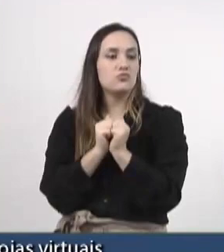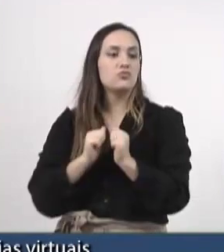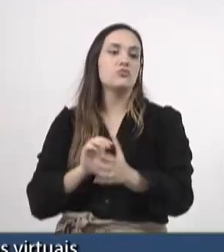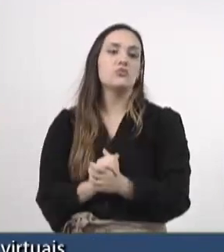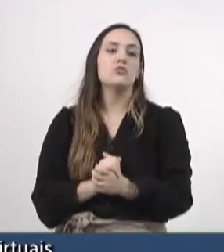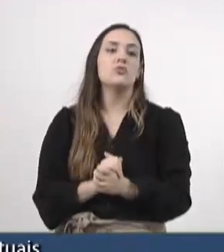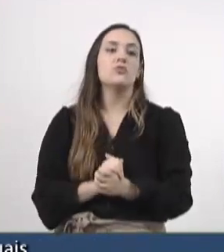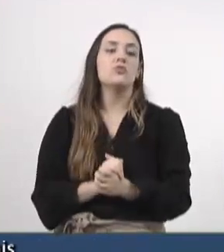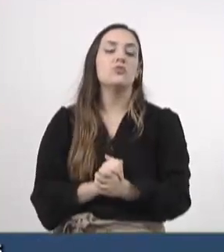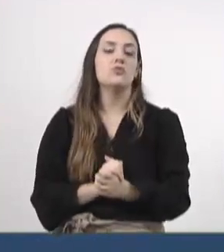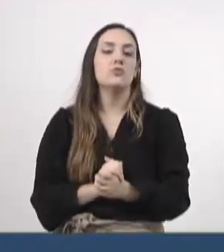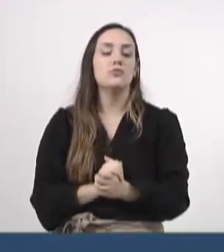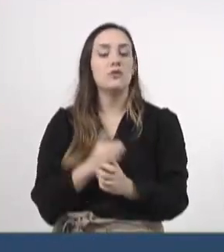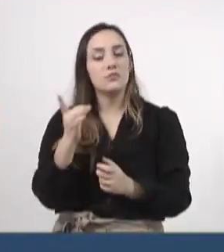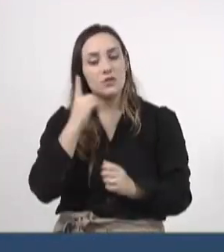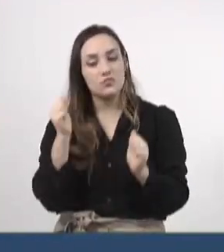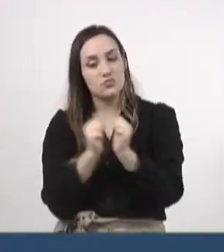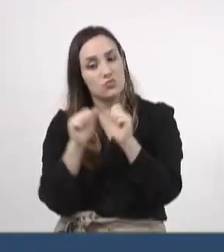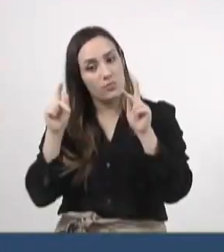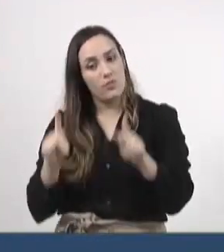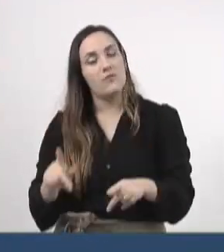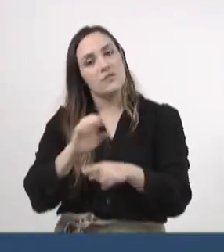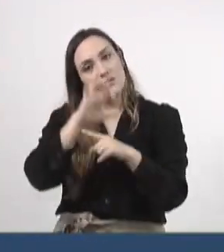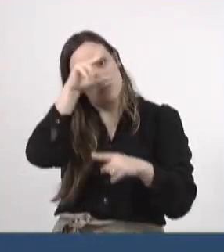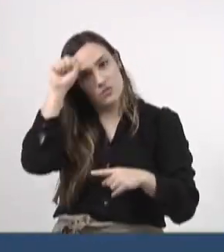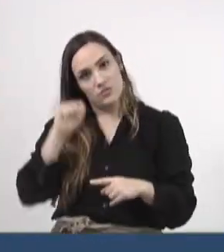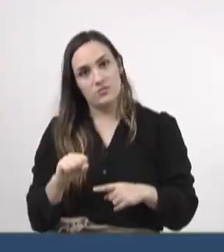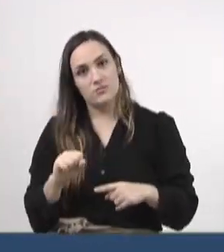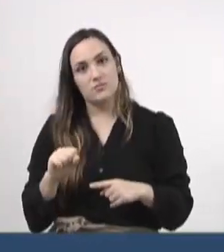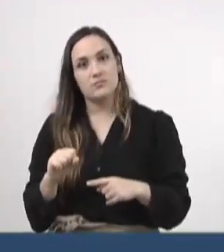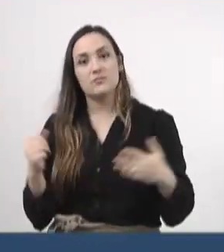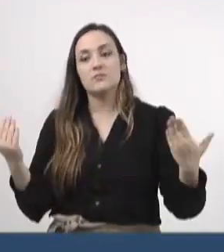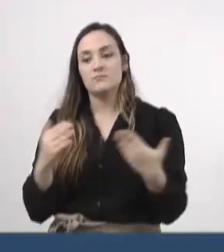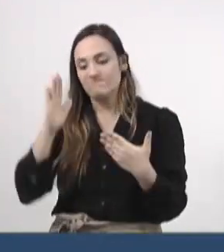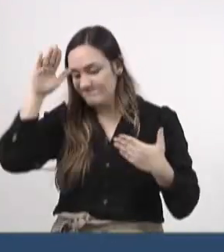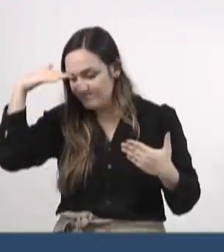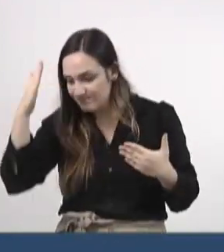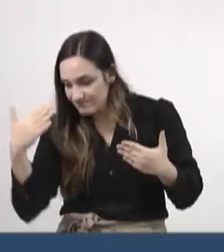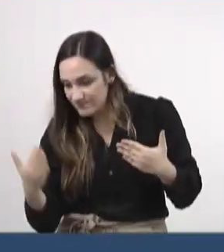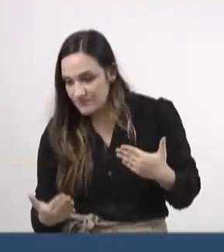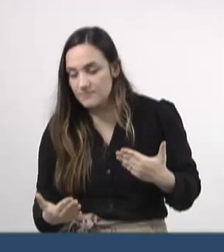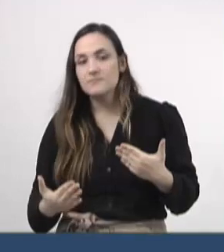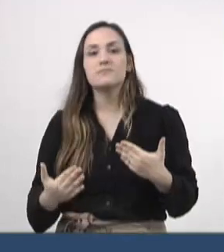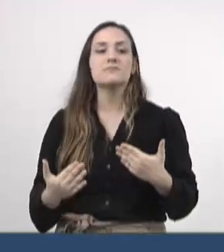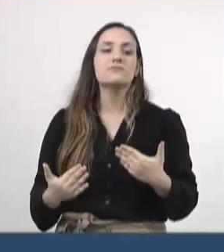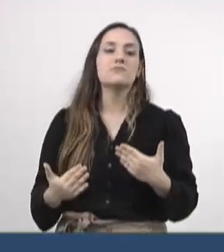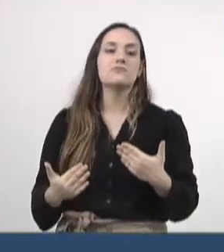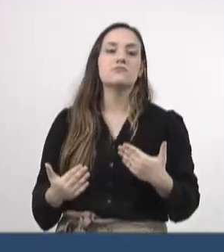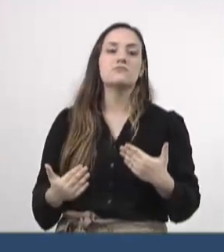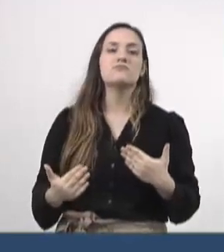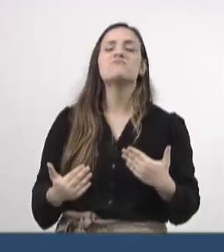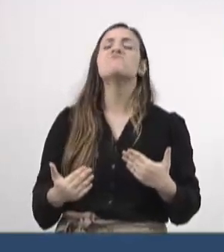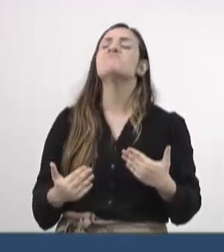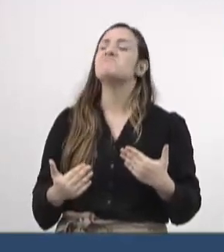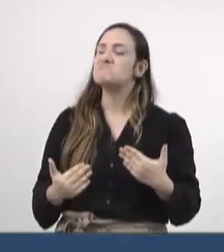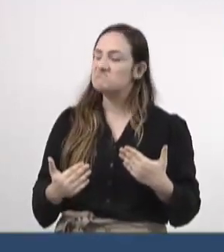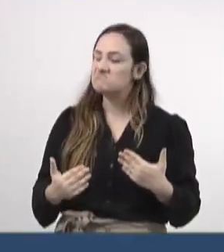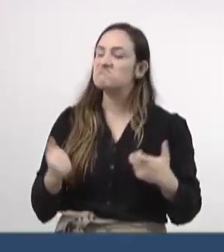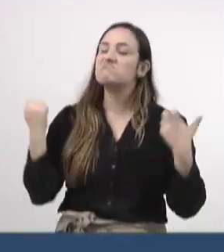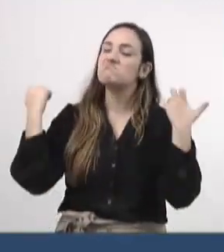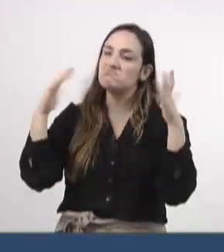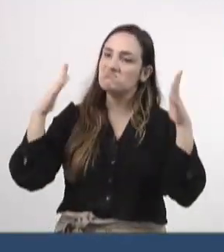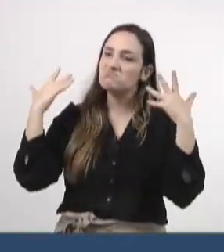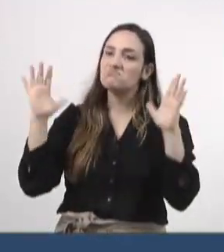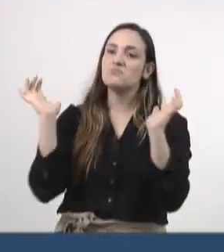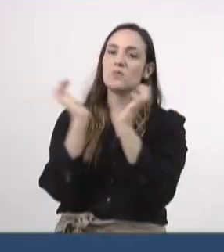povo sul-mato-grossense, vem honrosa presença de vossas senhorias consignar o merecido respeito ao Grupo São